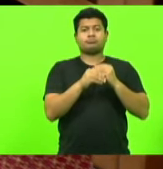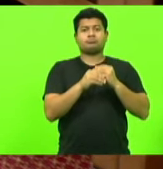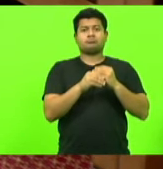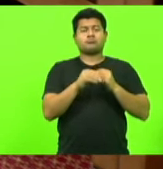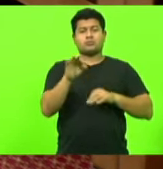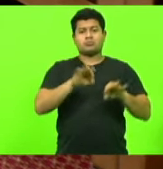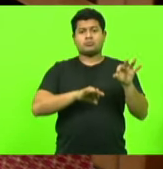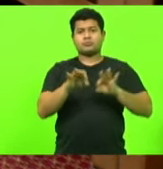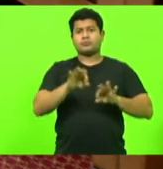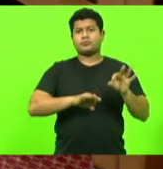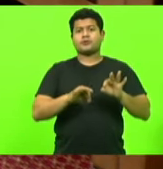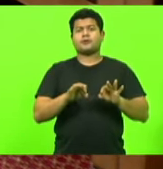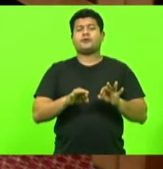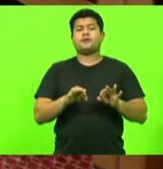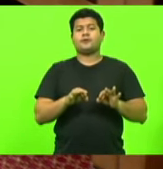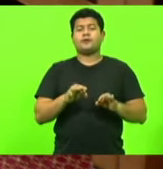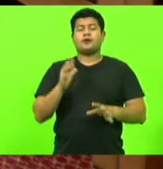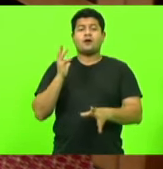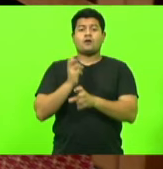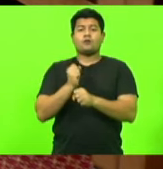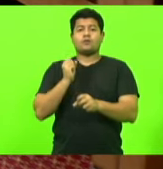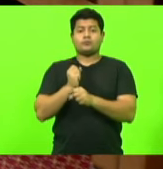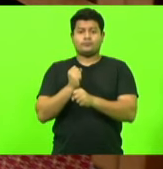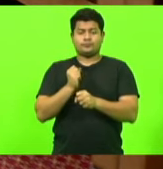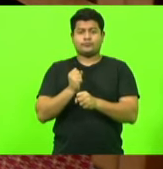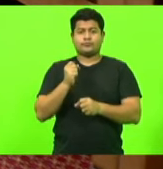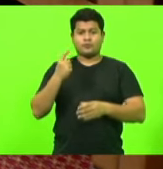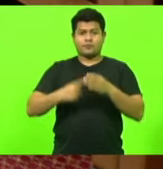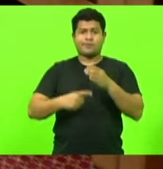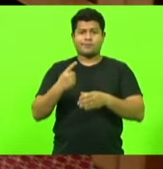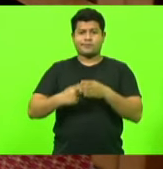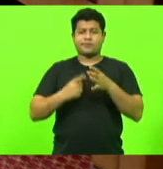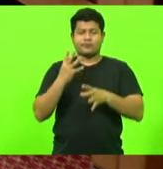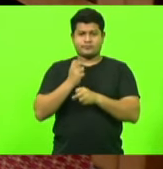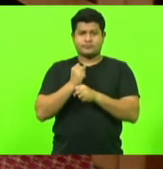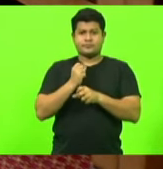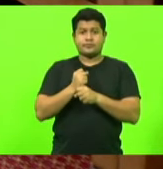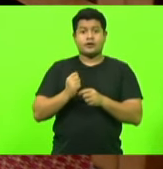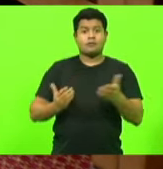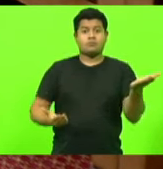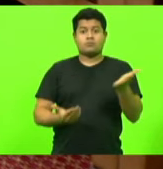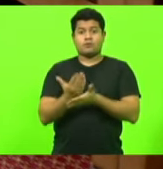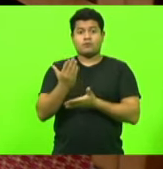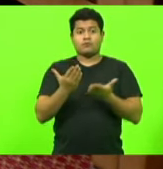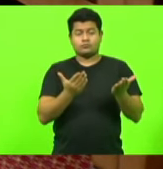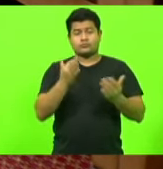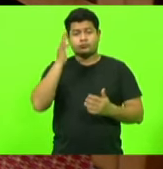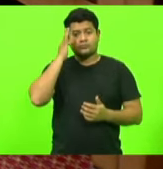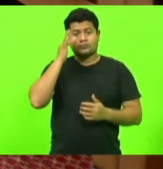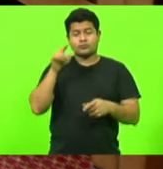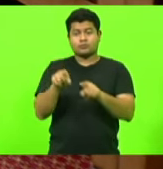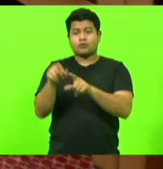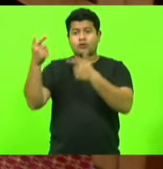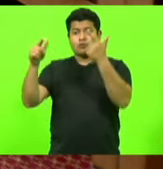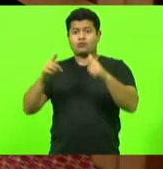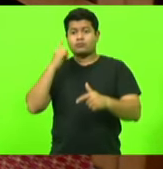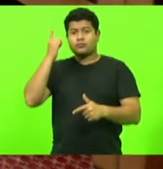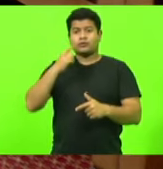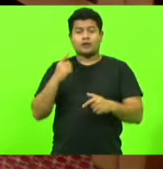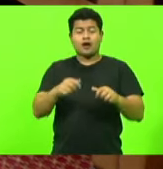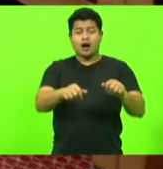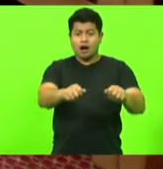aqui uma emenda na Comissão de Finanças, aprovada por Vossa Excelência e outros deputados, e no plenário aprovado